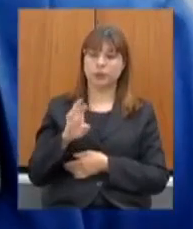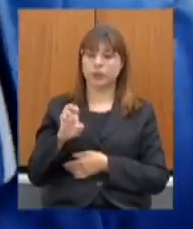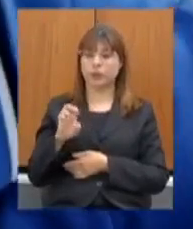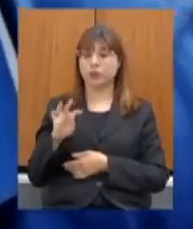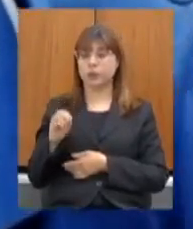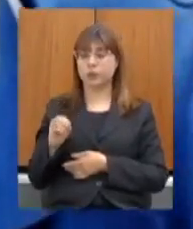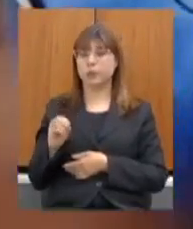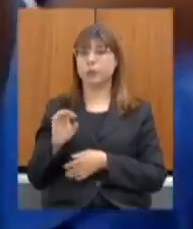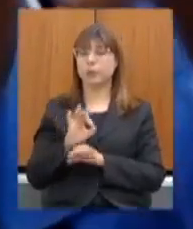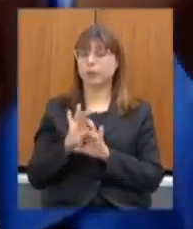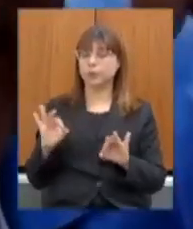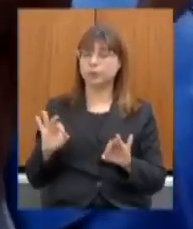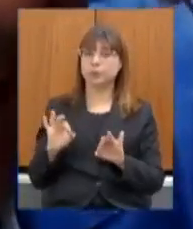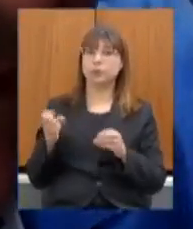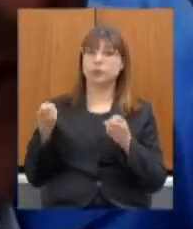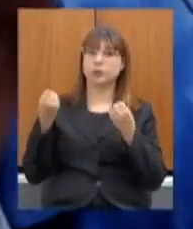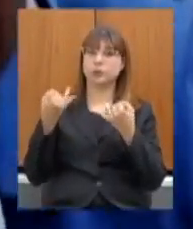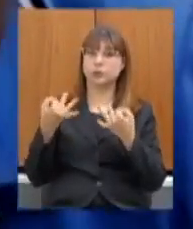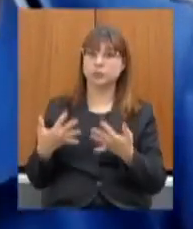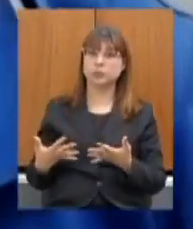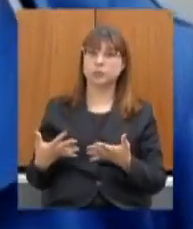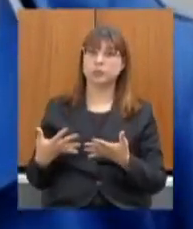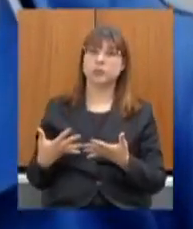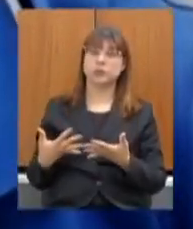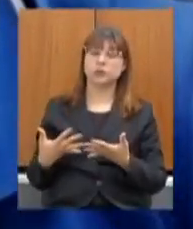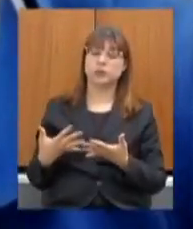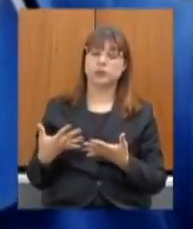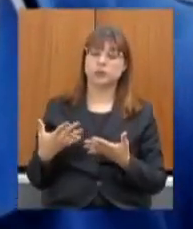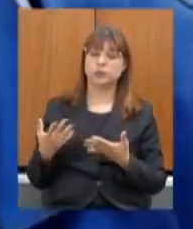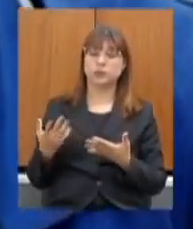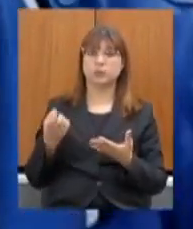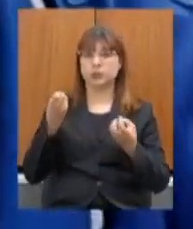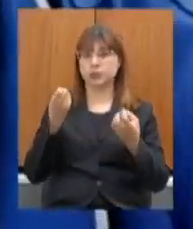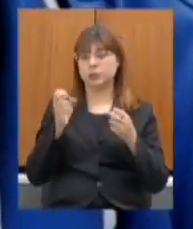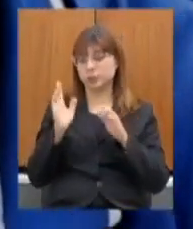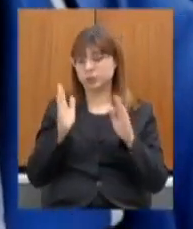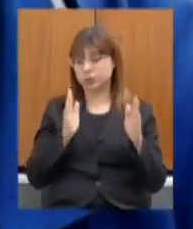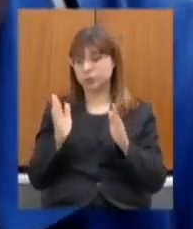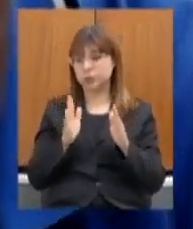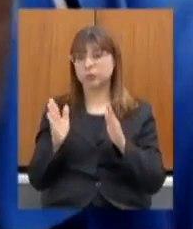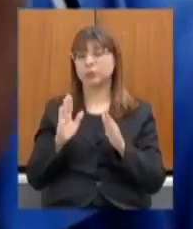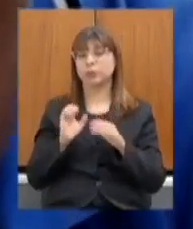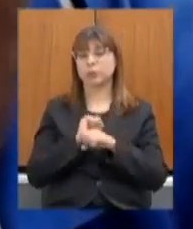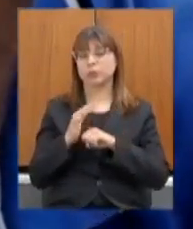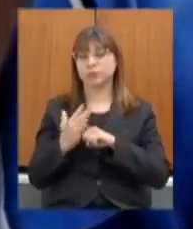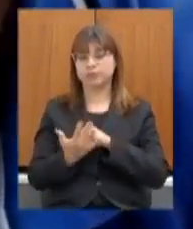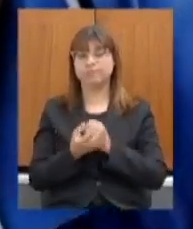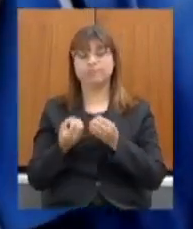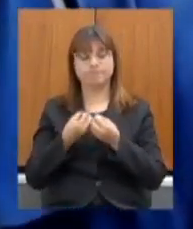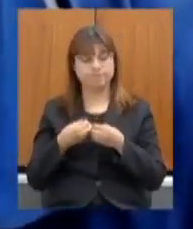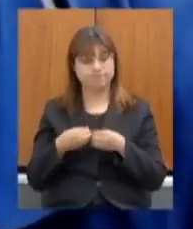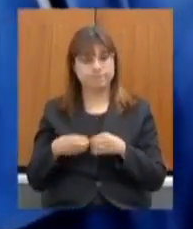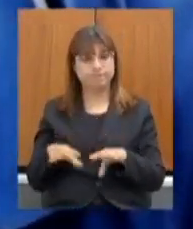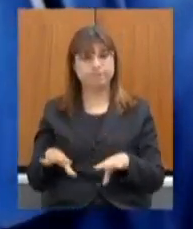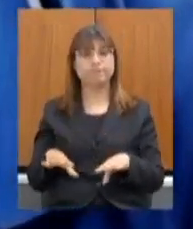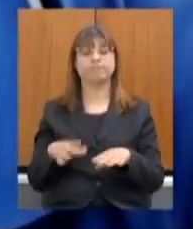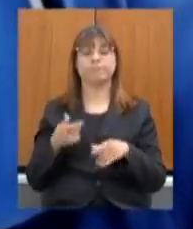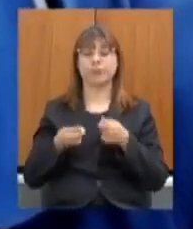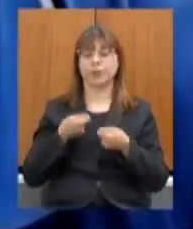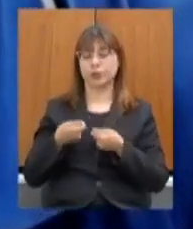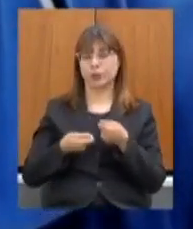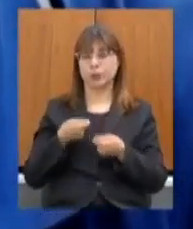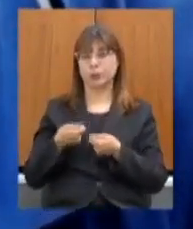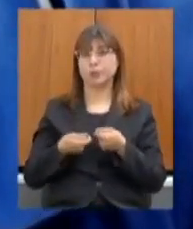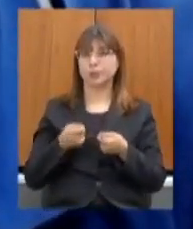no tocante a essa pandemia, né? Que prejudicou imensamente a administração